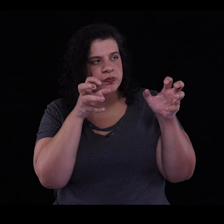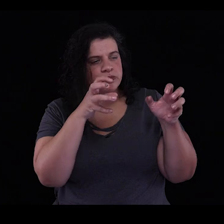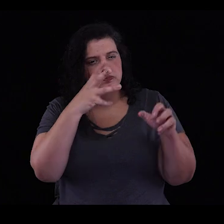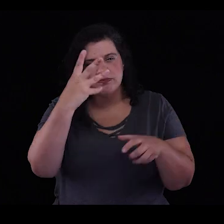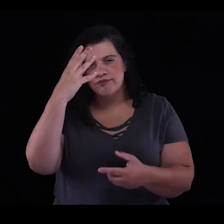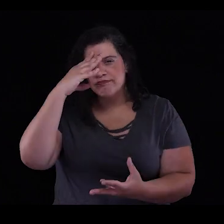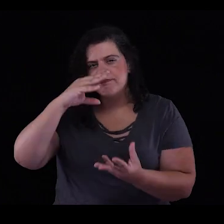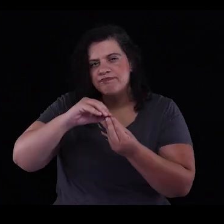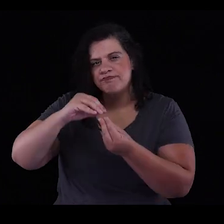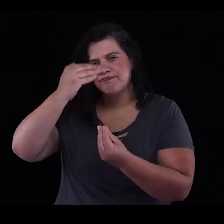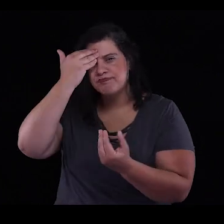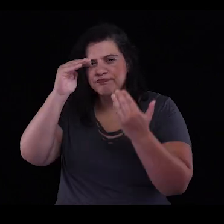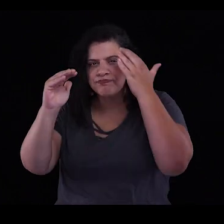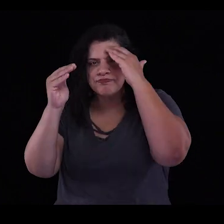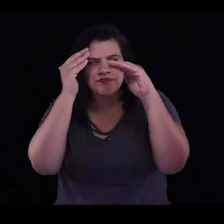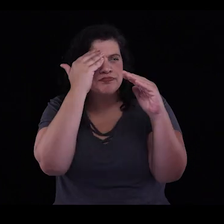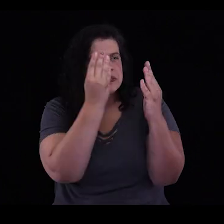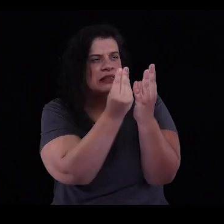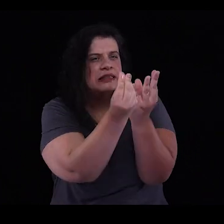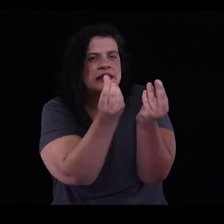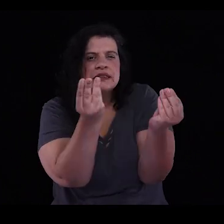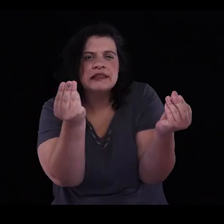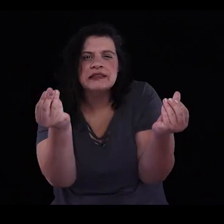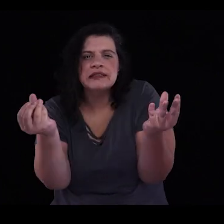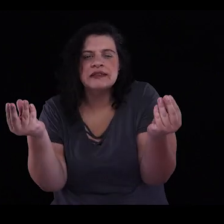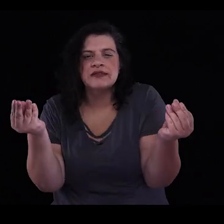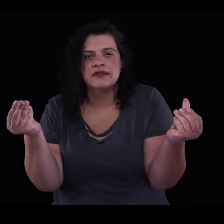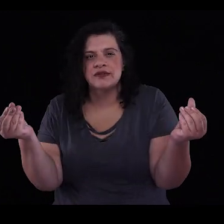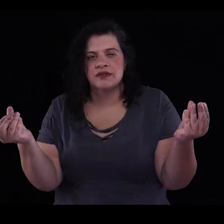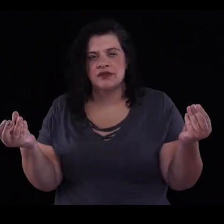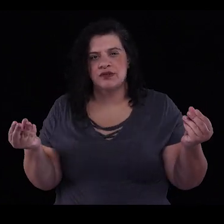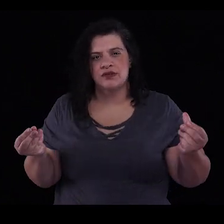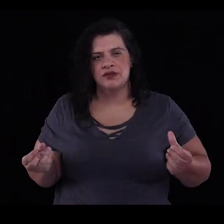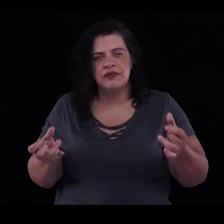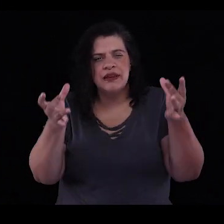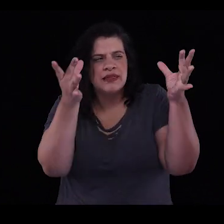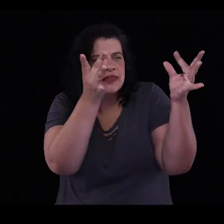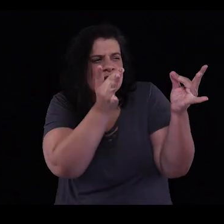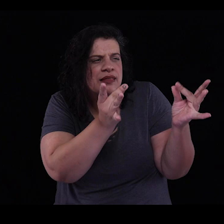absorver, interpretar, pegar até minúcias,